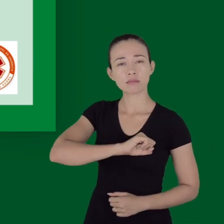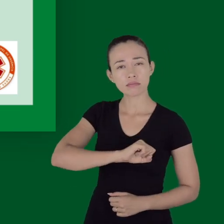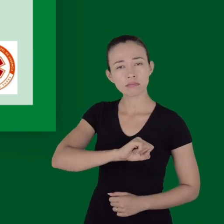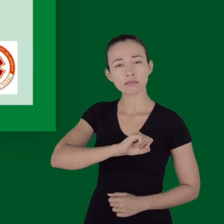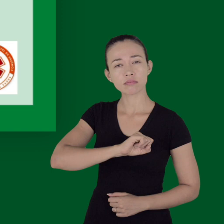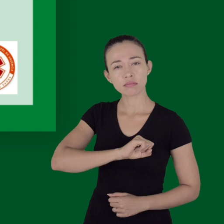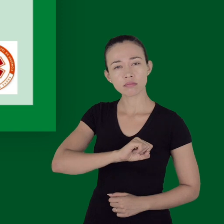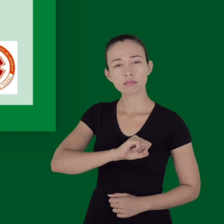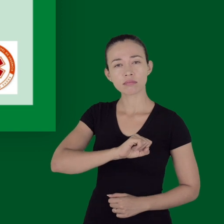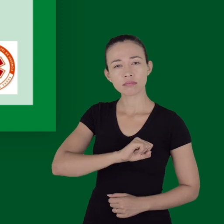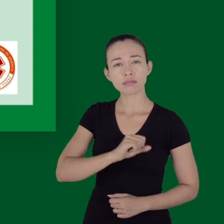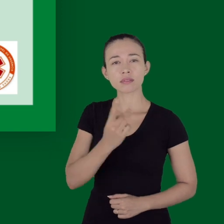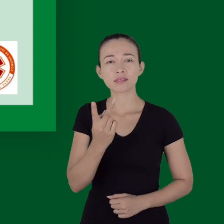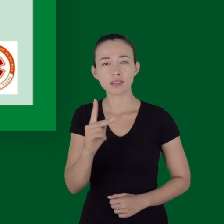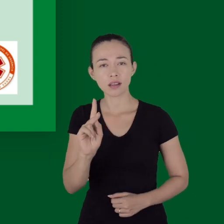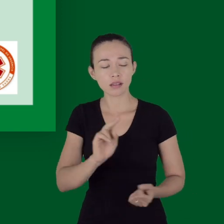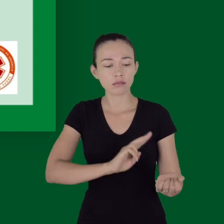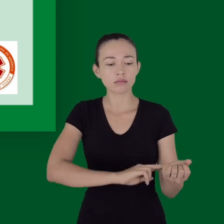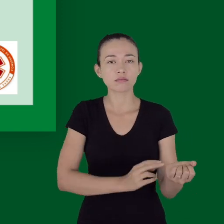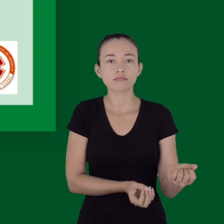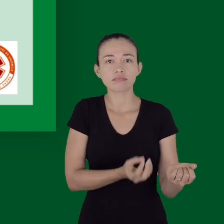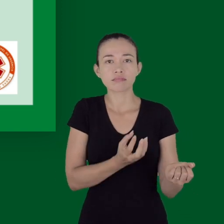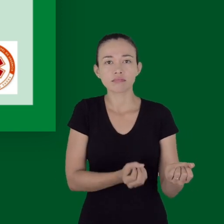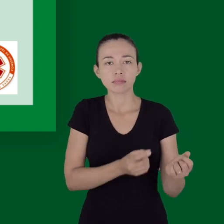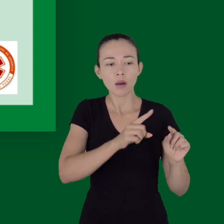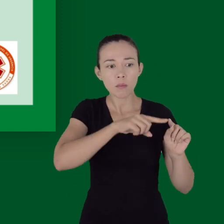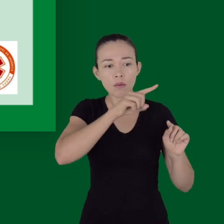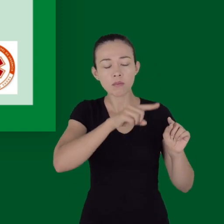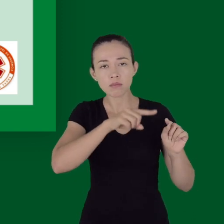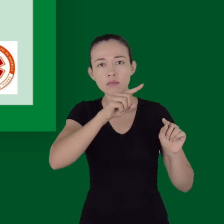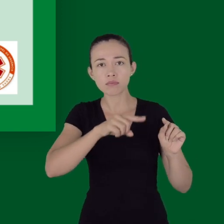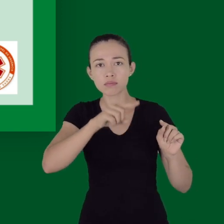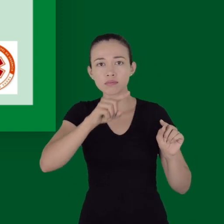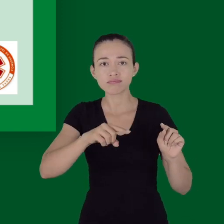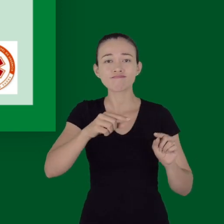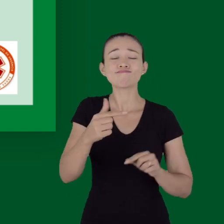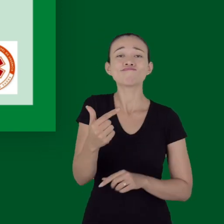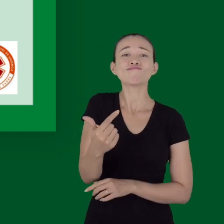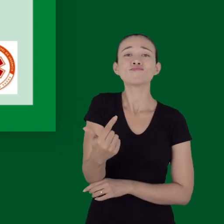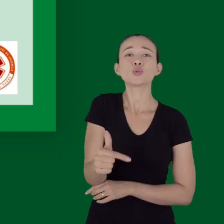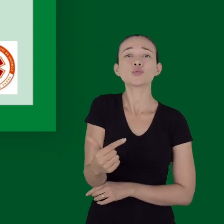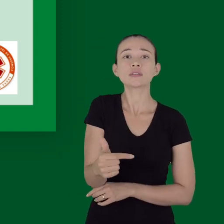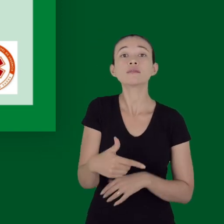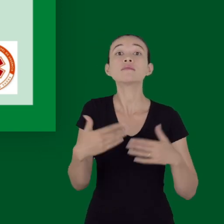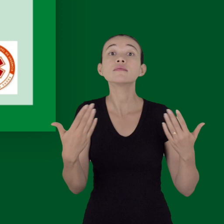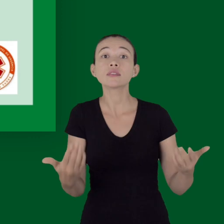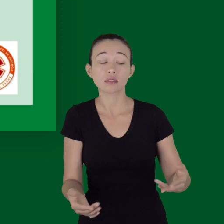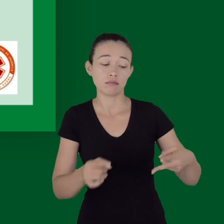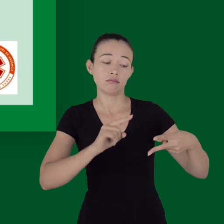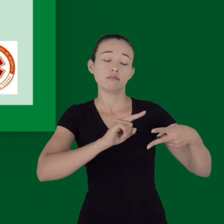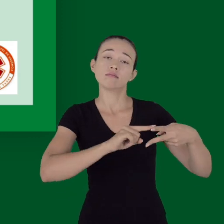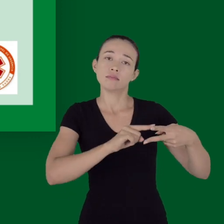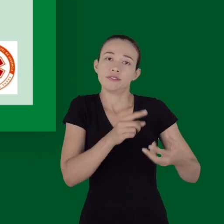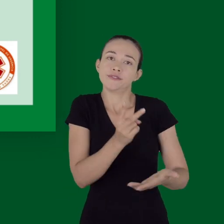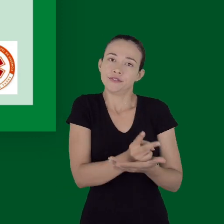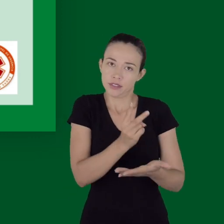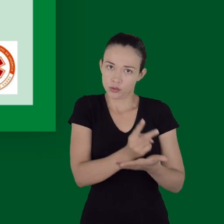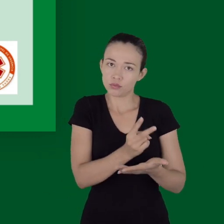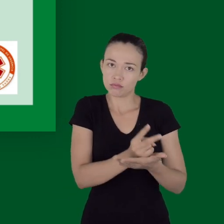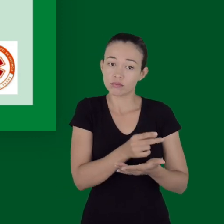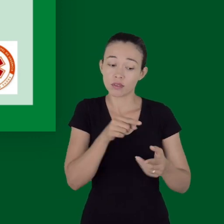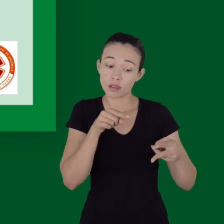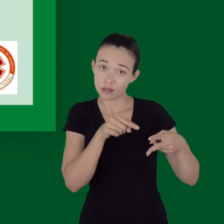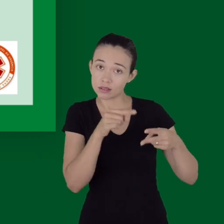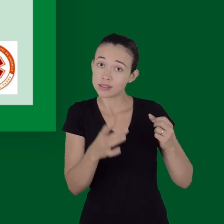intensa, em que não tem ritmo próprio, de rotina optamos pela estimulação em modo fixo. Ela é mais segura e ela